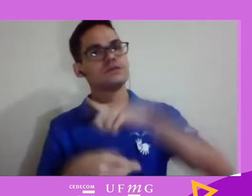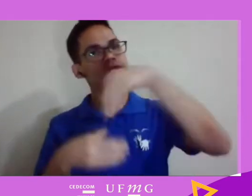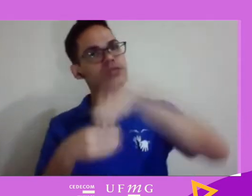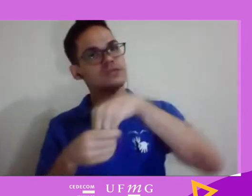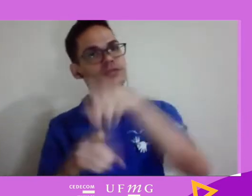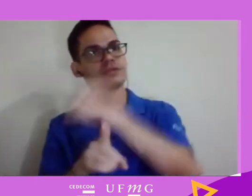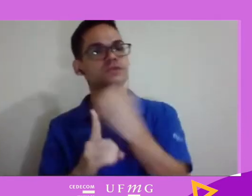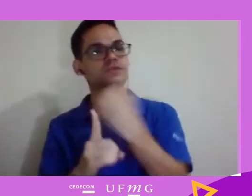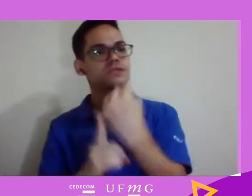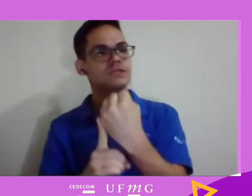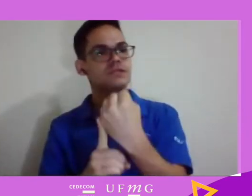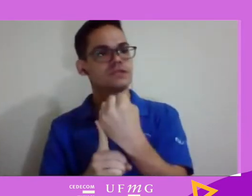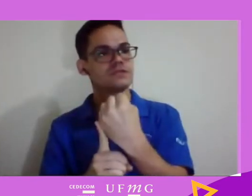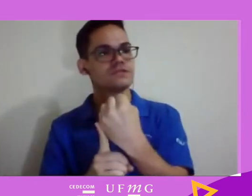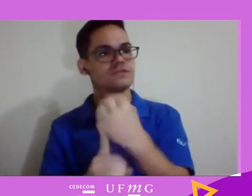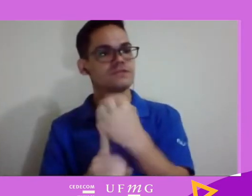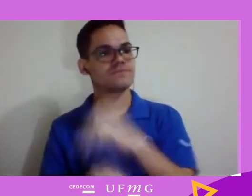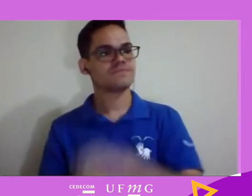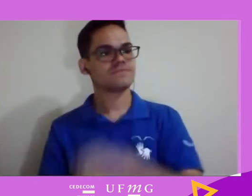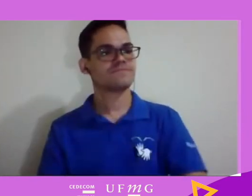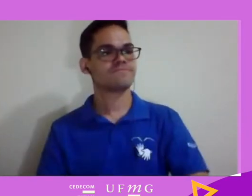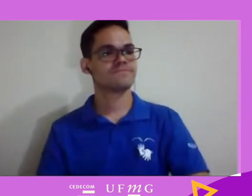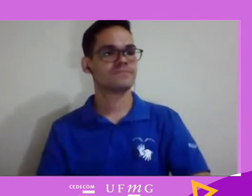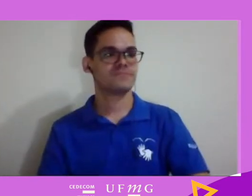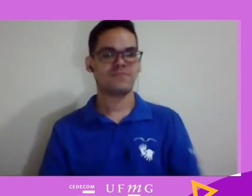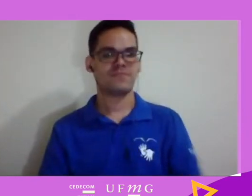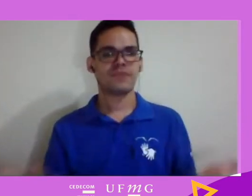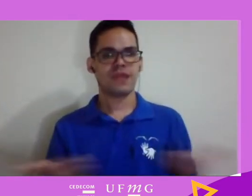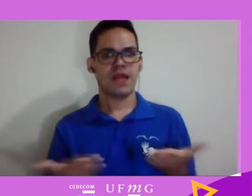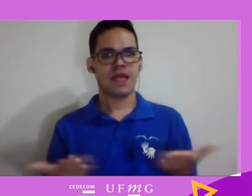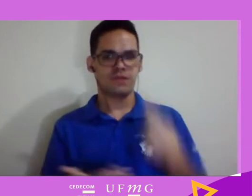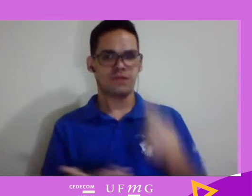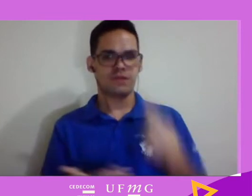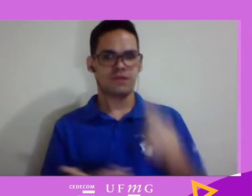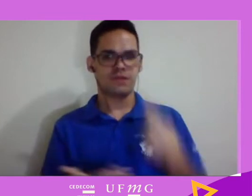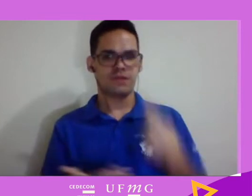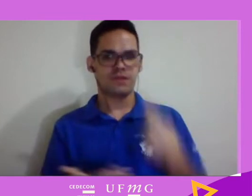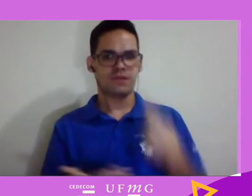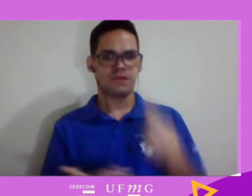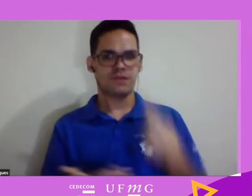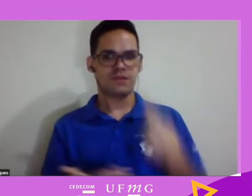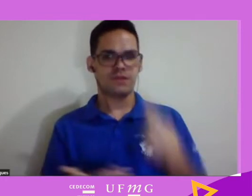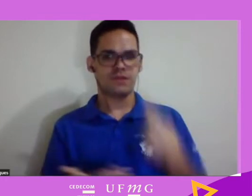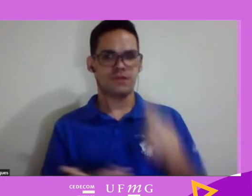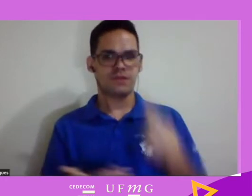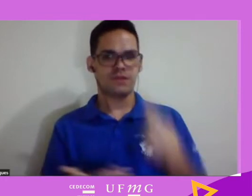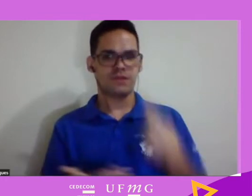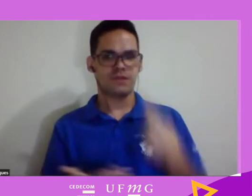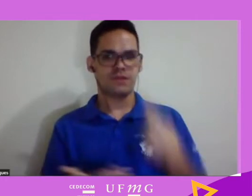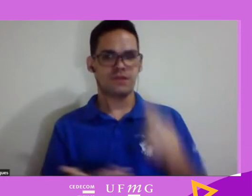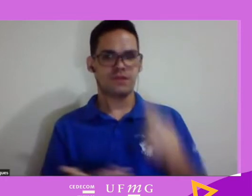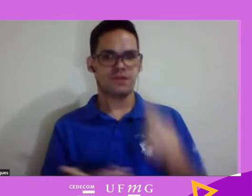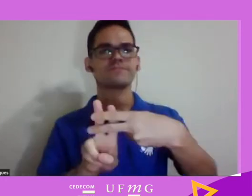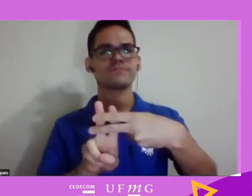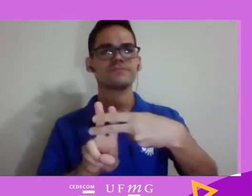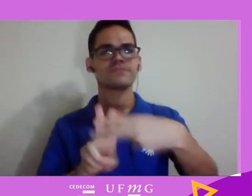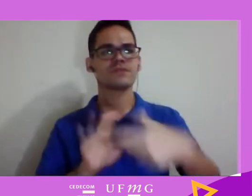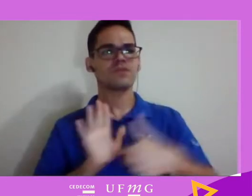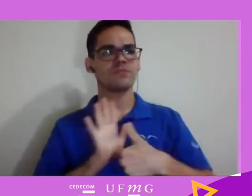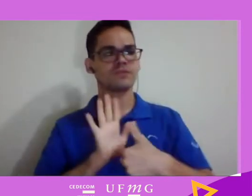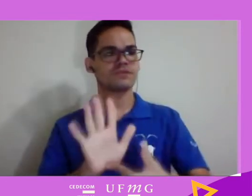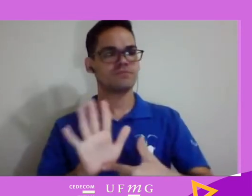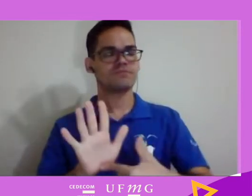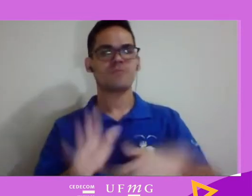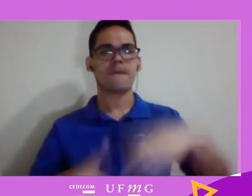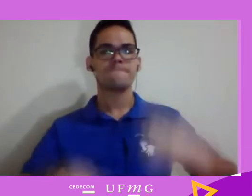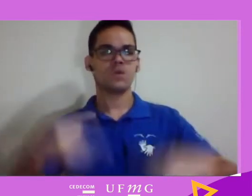da hashtag como modo de mobilização política, professora, você, na verdade, introduzindo também, né? Você participou de um